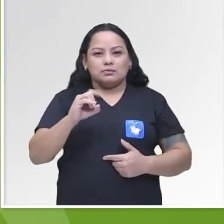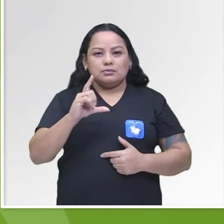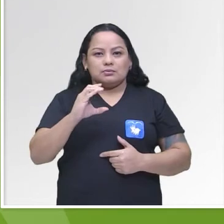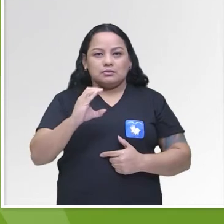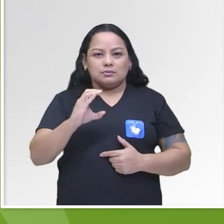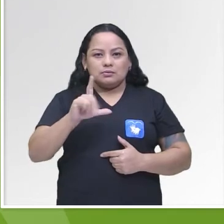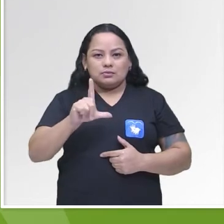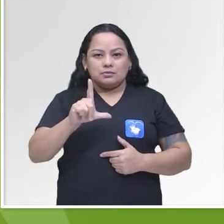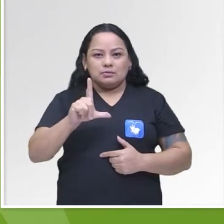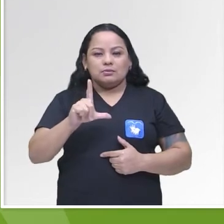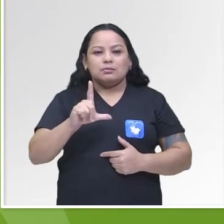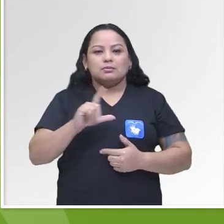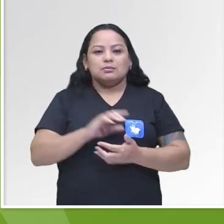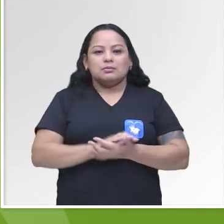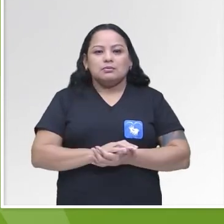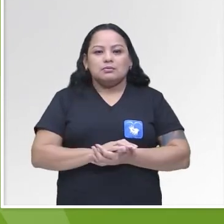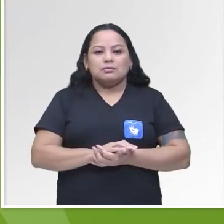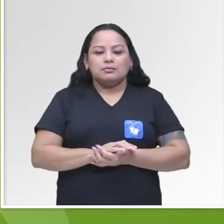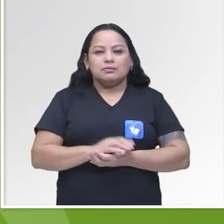eteno.